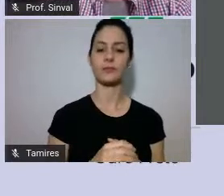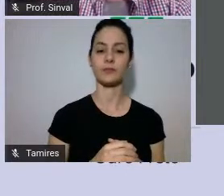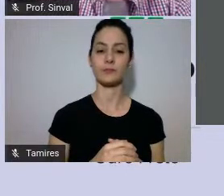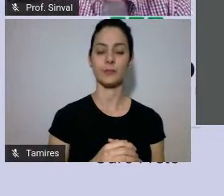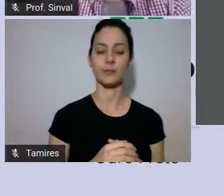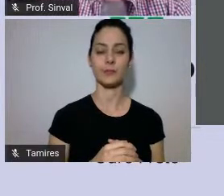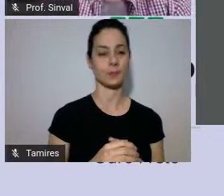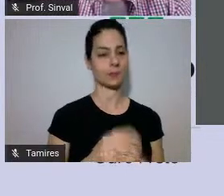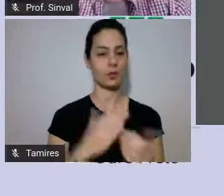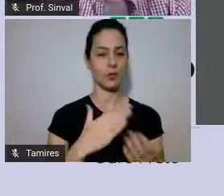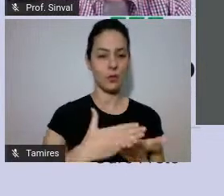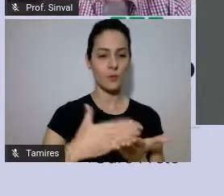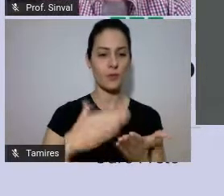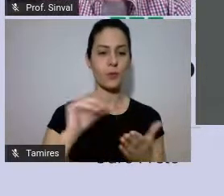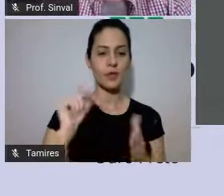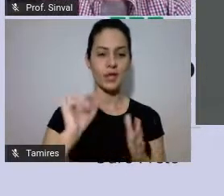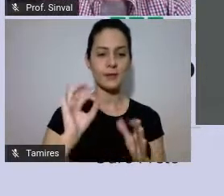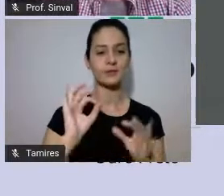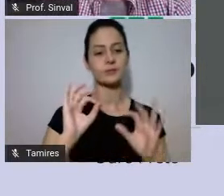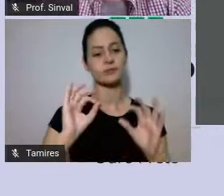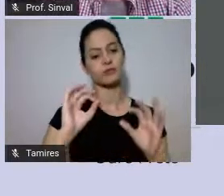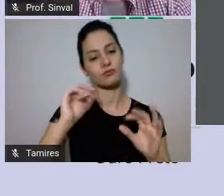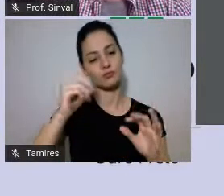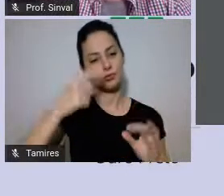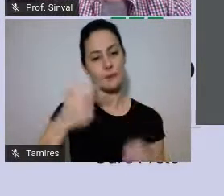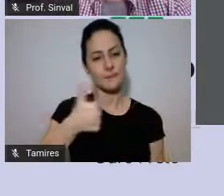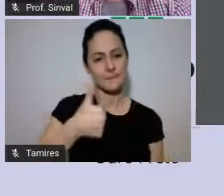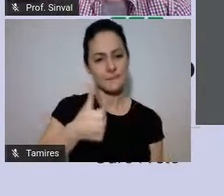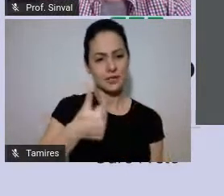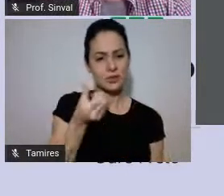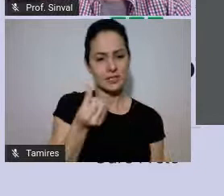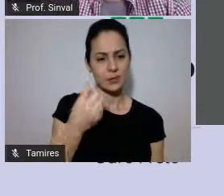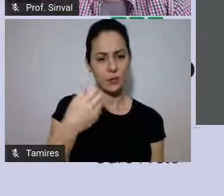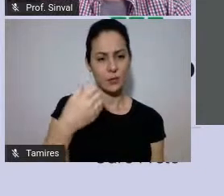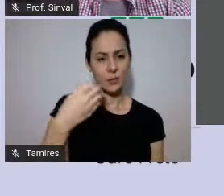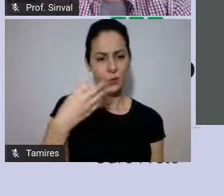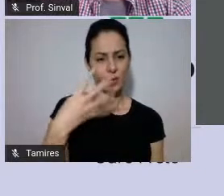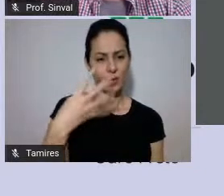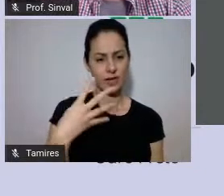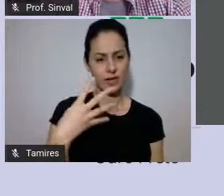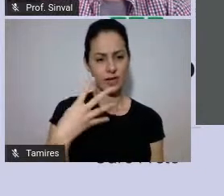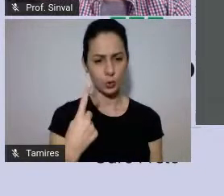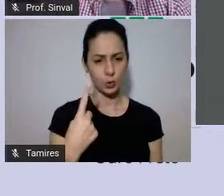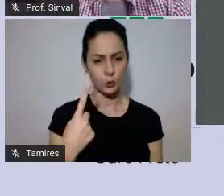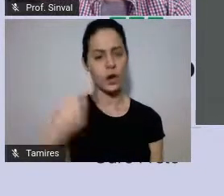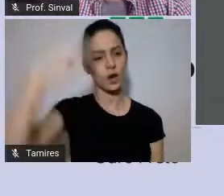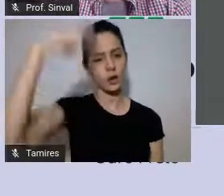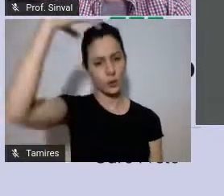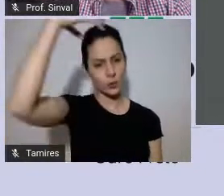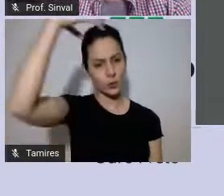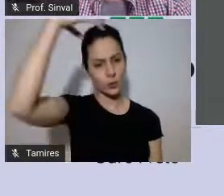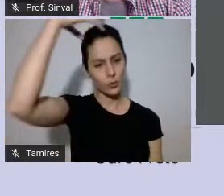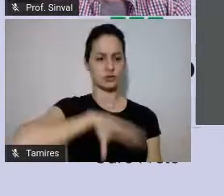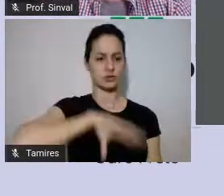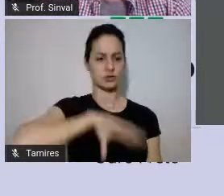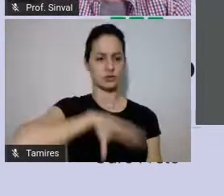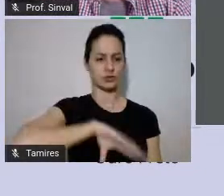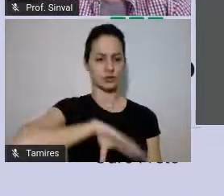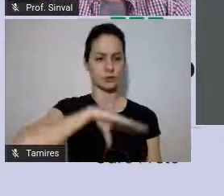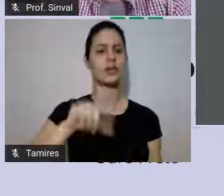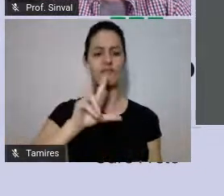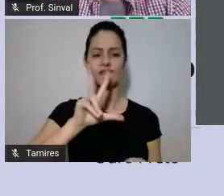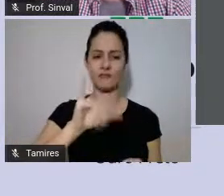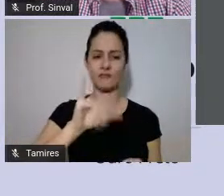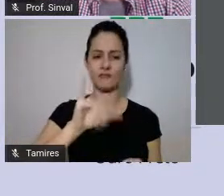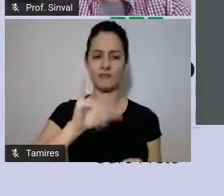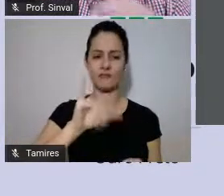a restauração da coroa portuguesa, em 1641, chega em Recife a notícia de que há a separação da